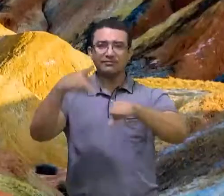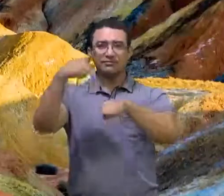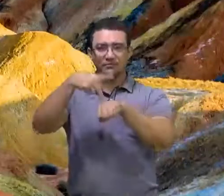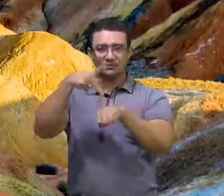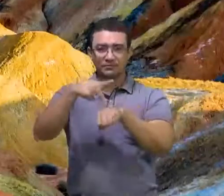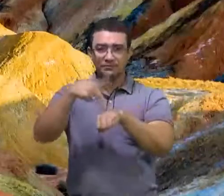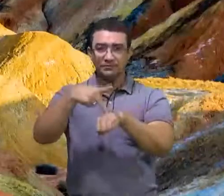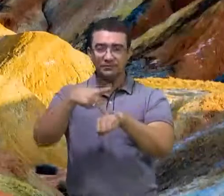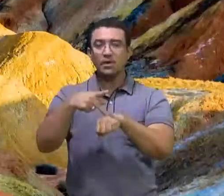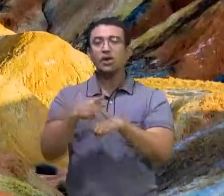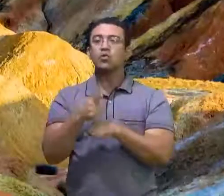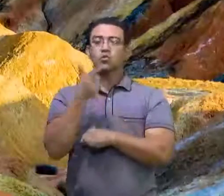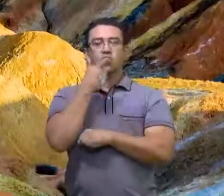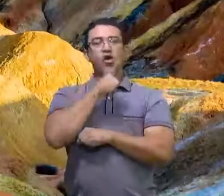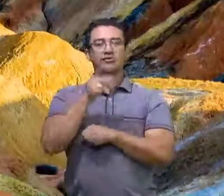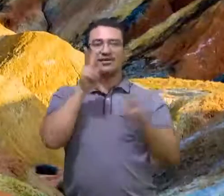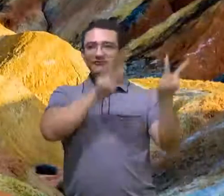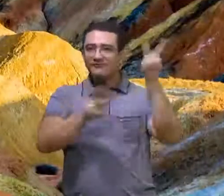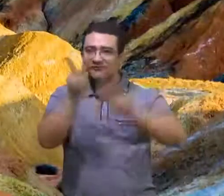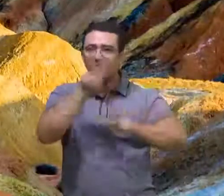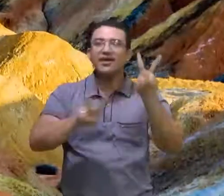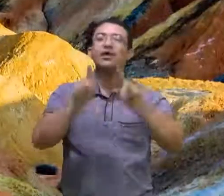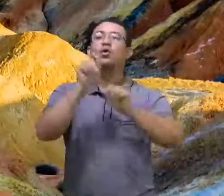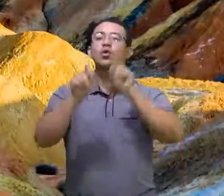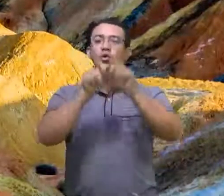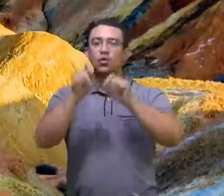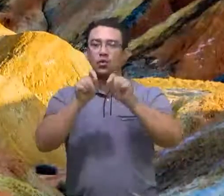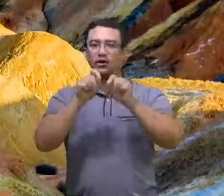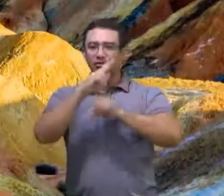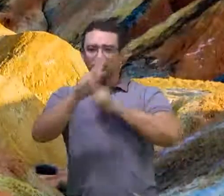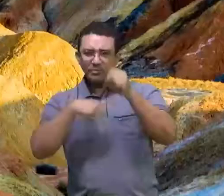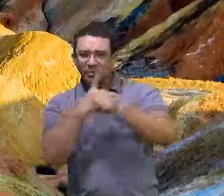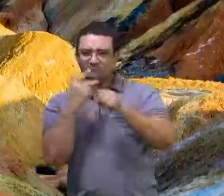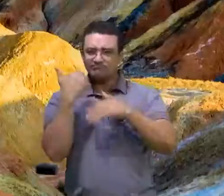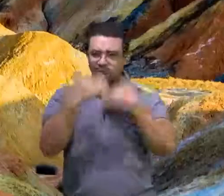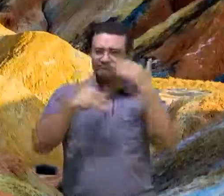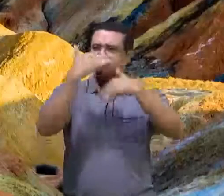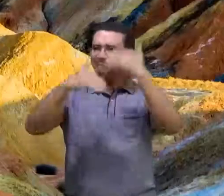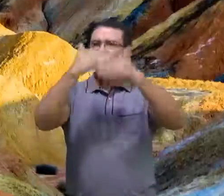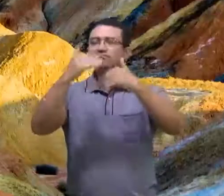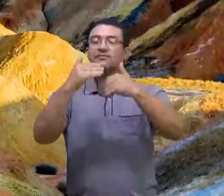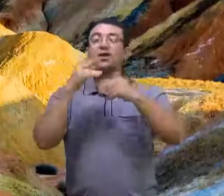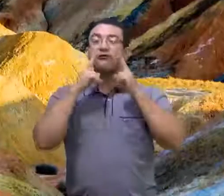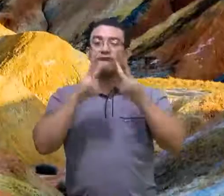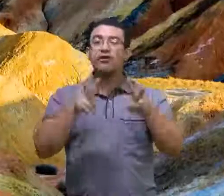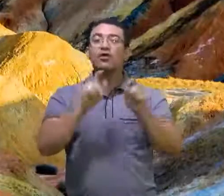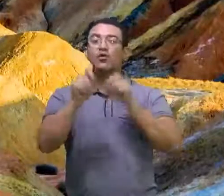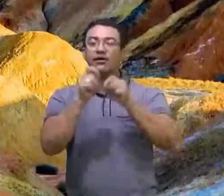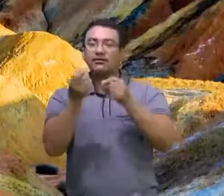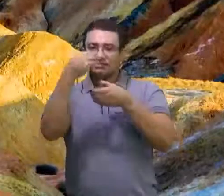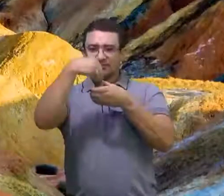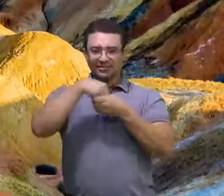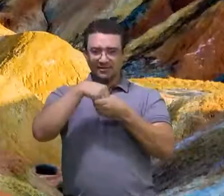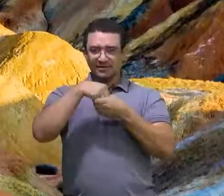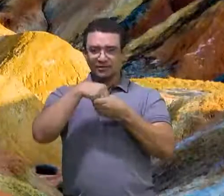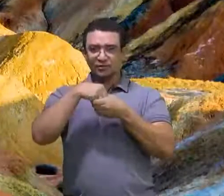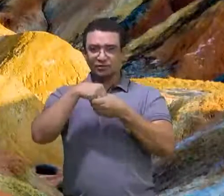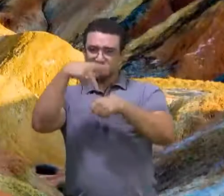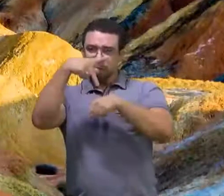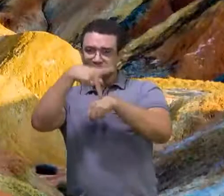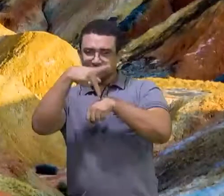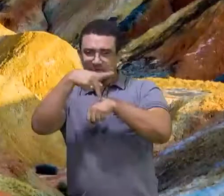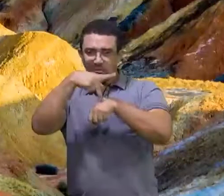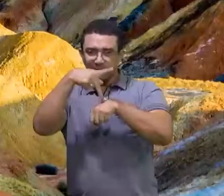rocha e a gente consegue visualizar aí, não é, após esse processo, a parte interna, né, da